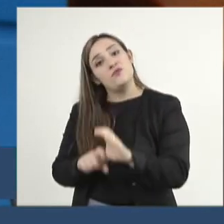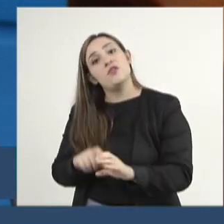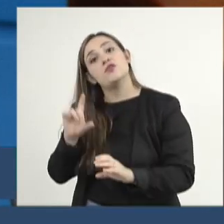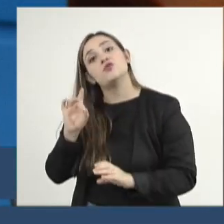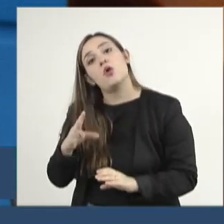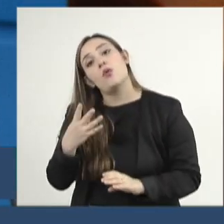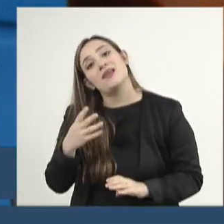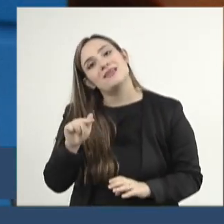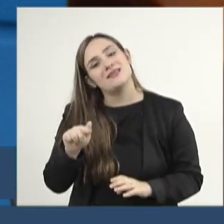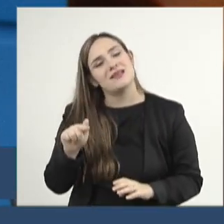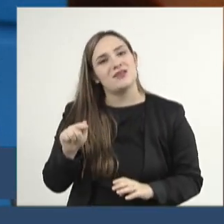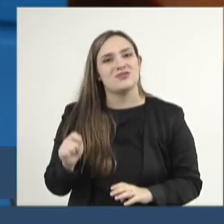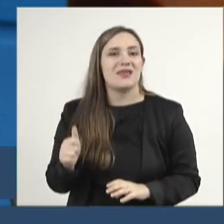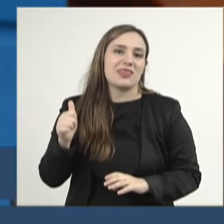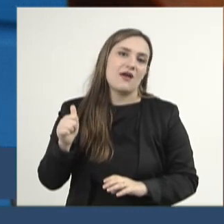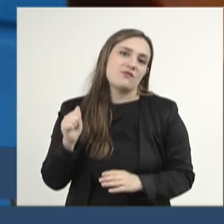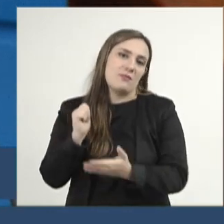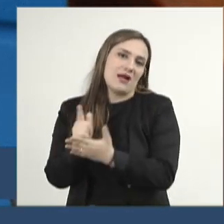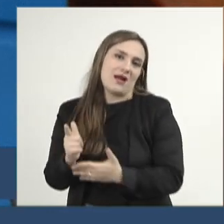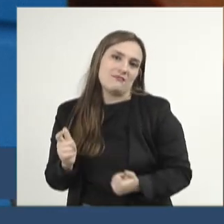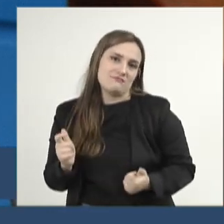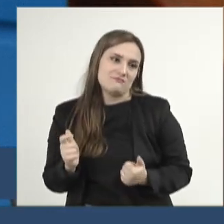prazo. Então, com a assunção desses